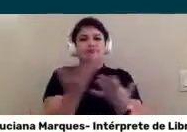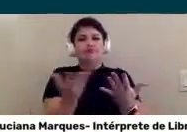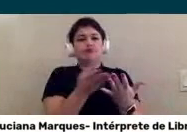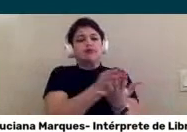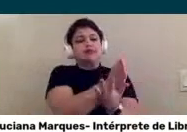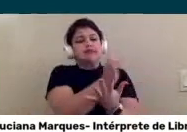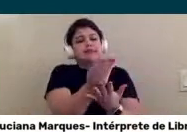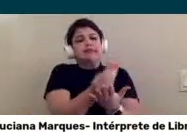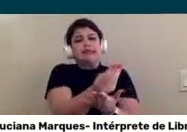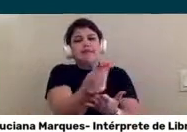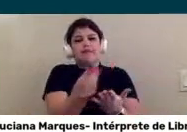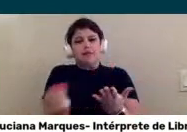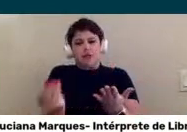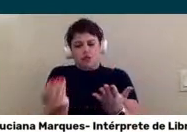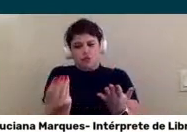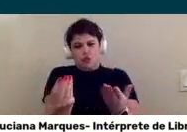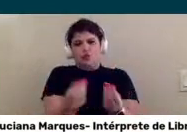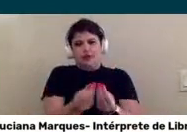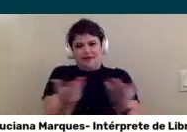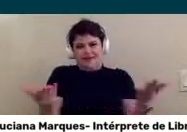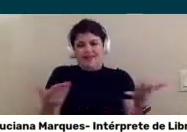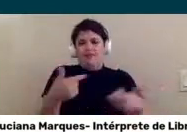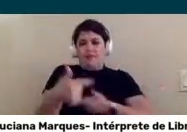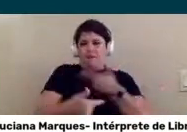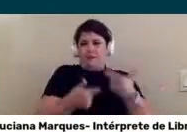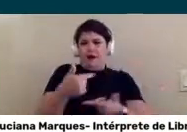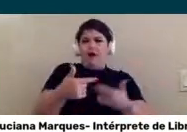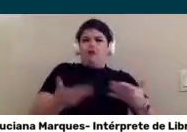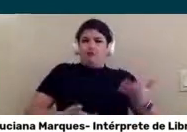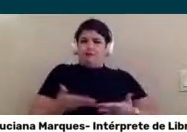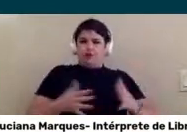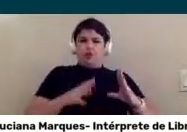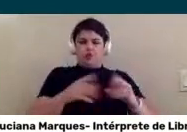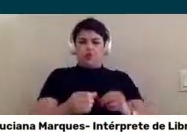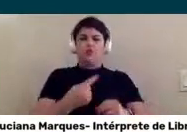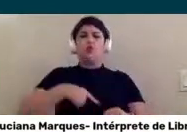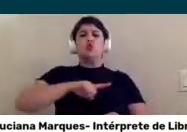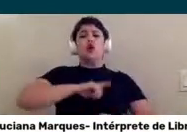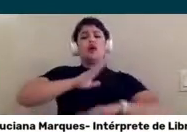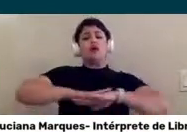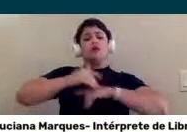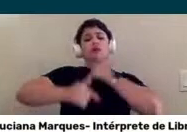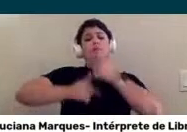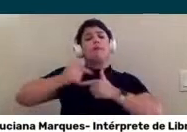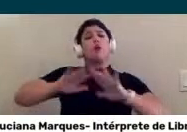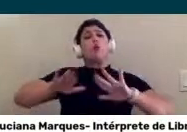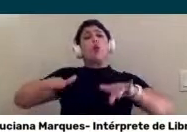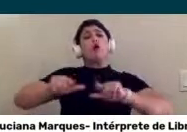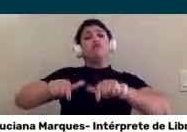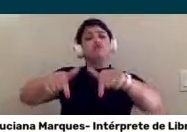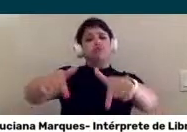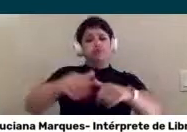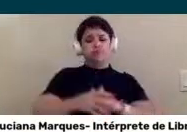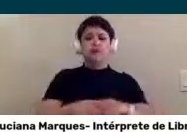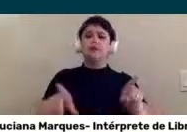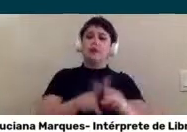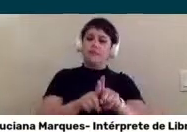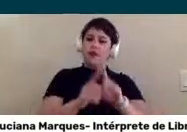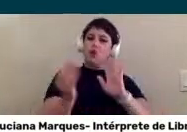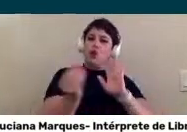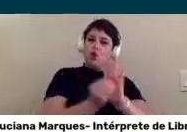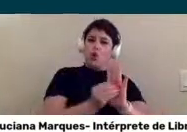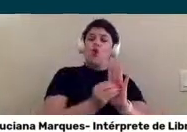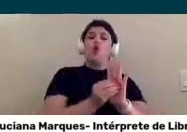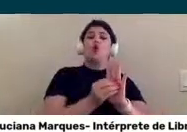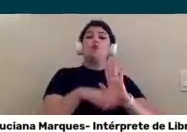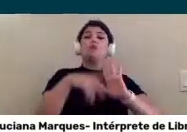Então, a gente definiu que tipo de atuação a gente poderia ter e a gente colocou no ar também um processo de como solicitar